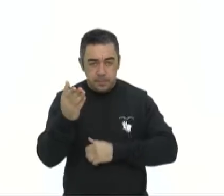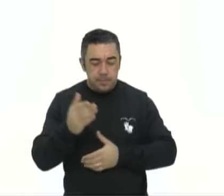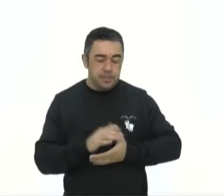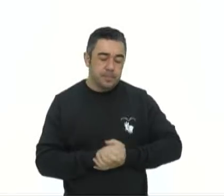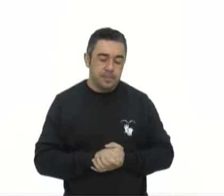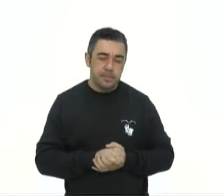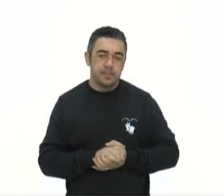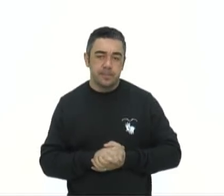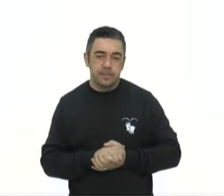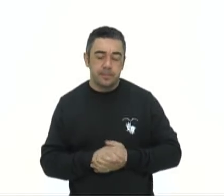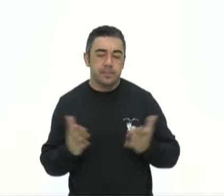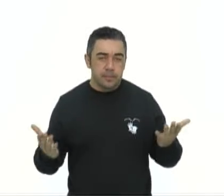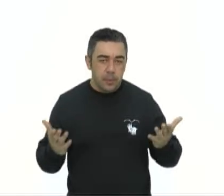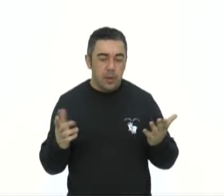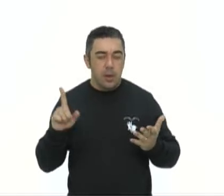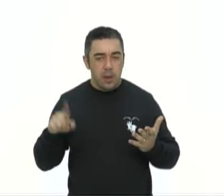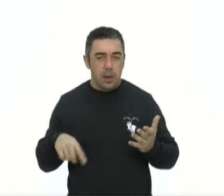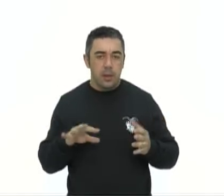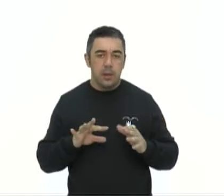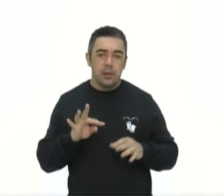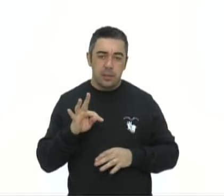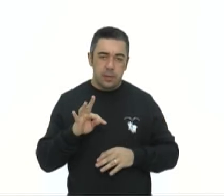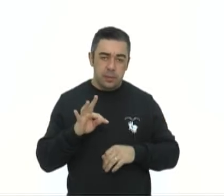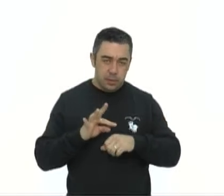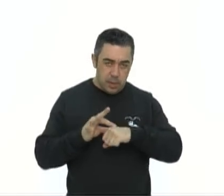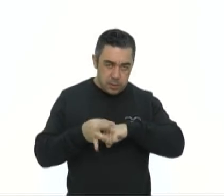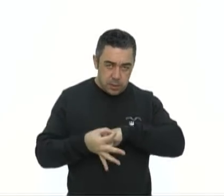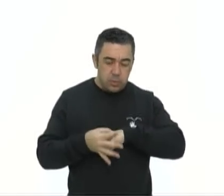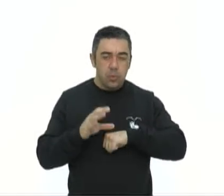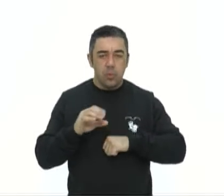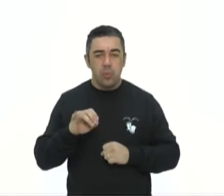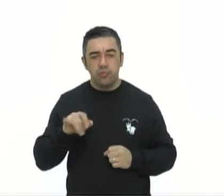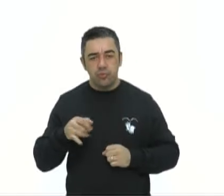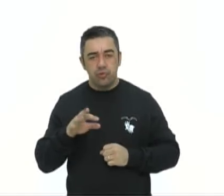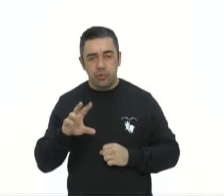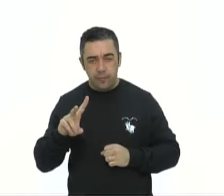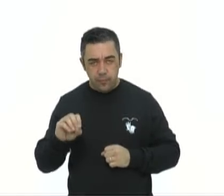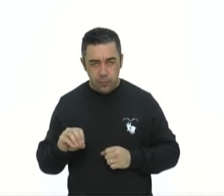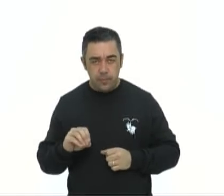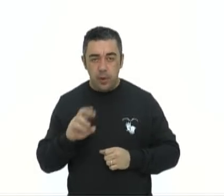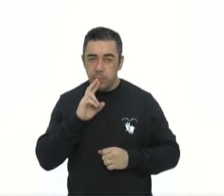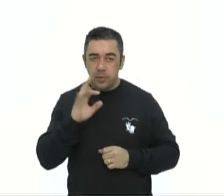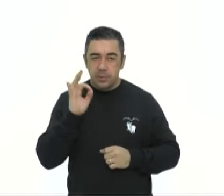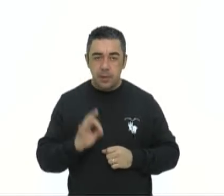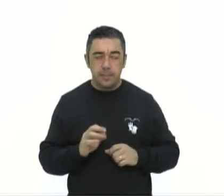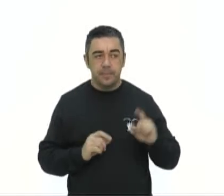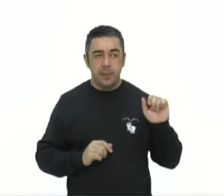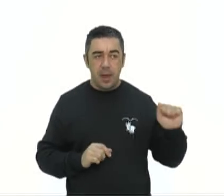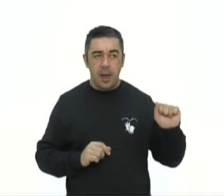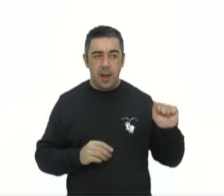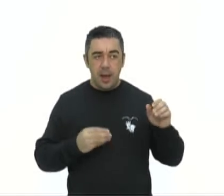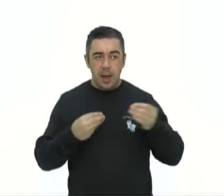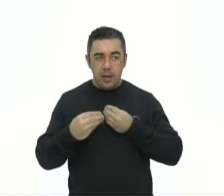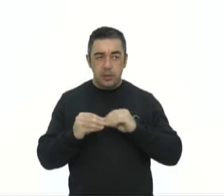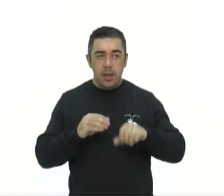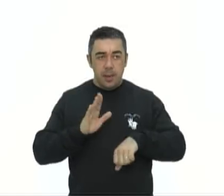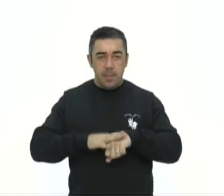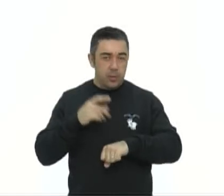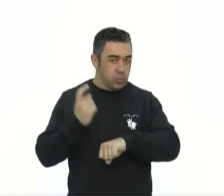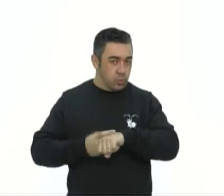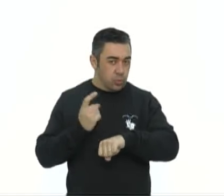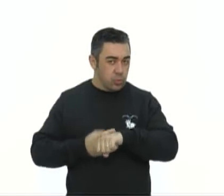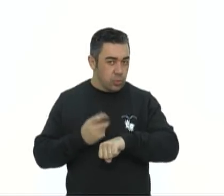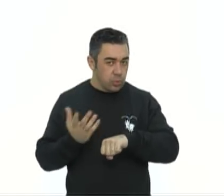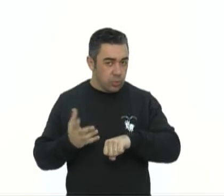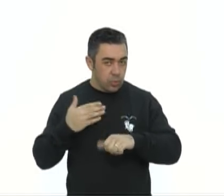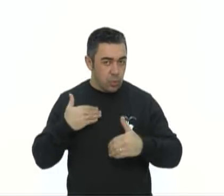Com relação ao tecido conjuntivo, marque a correta. Letra A cartilagem é o mais resistente dos